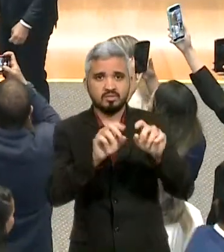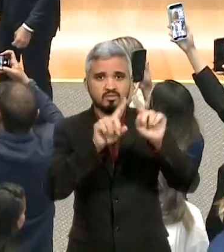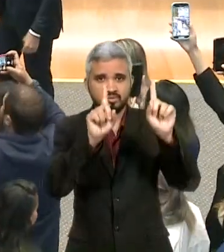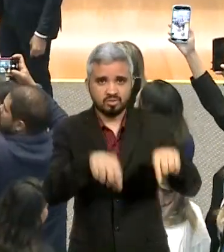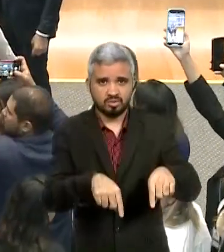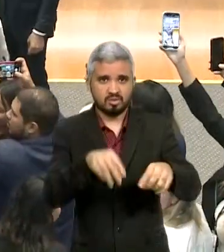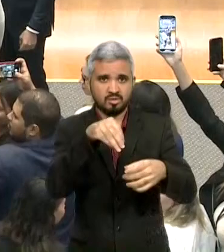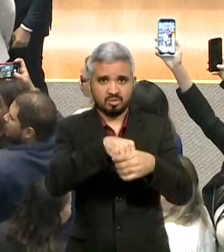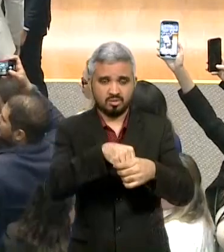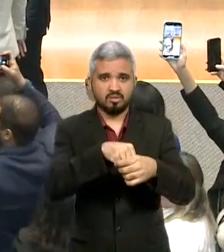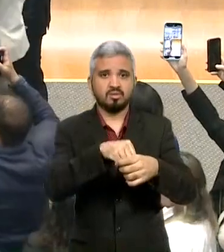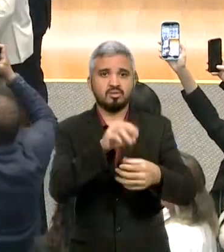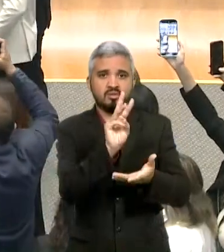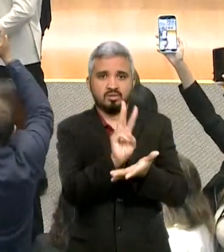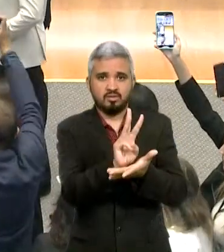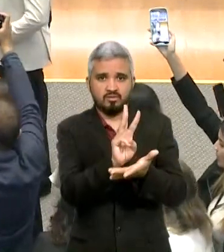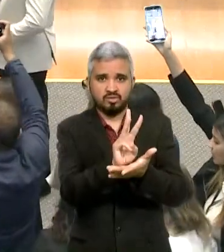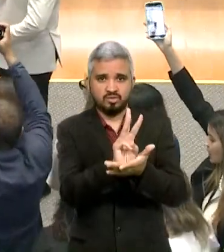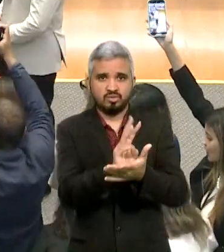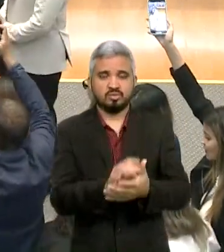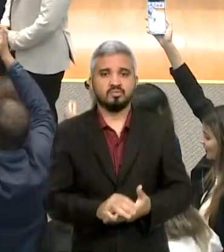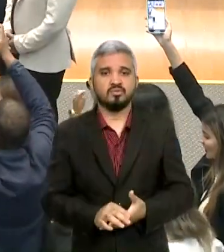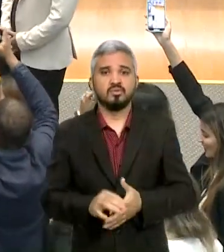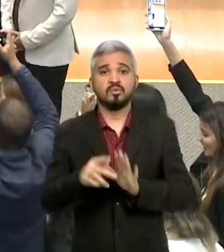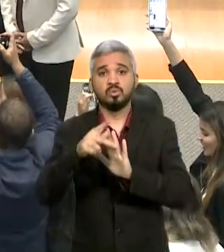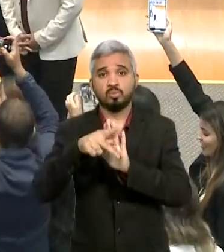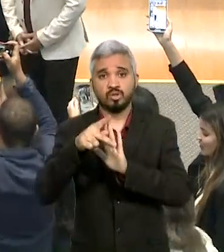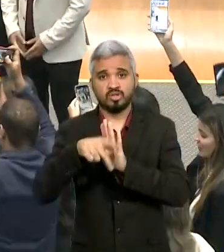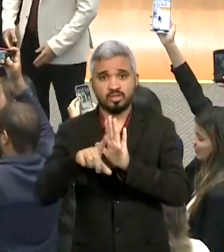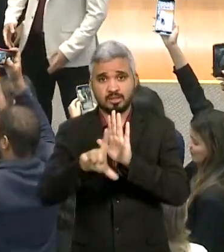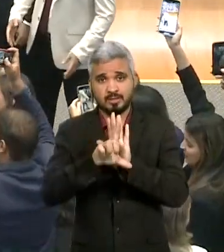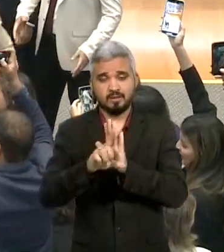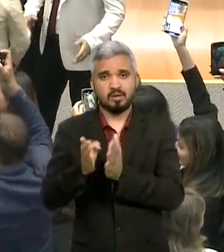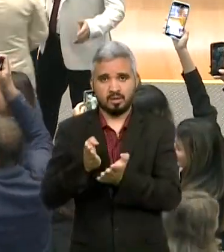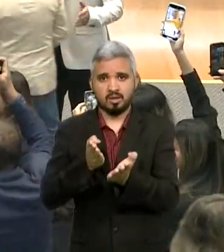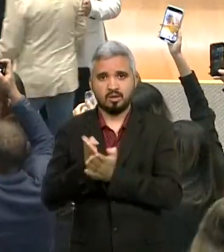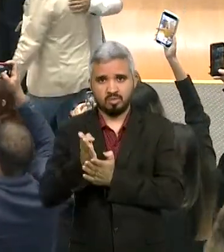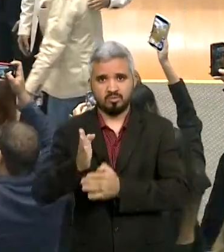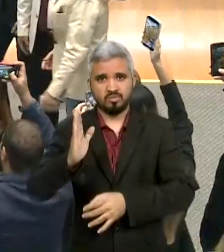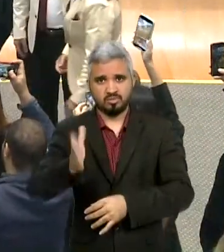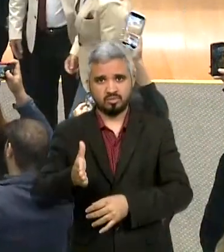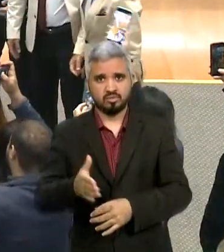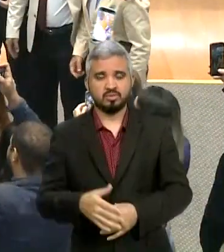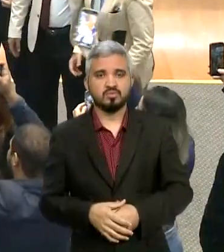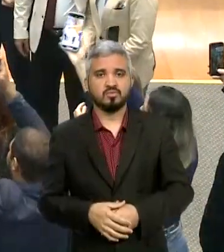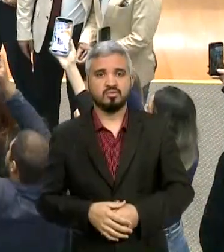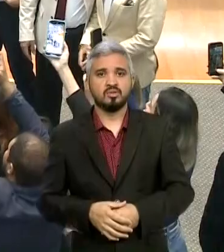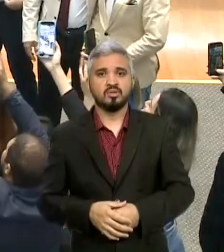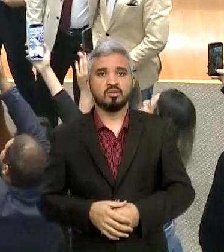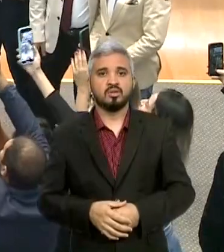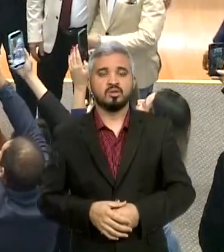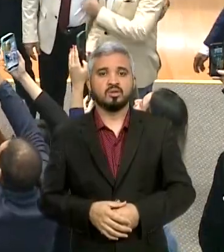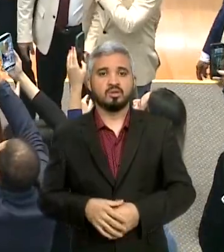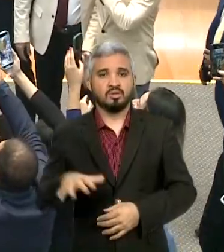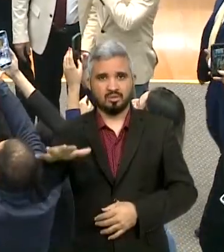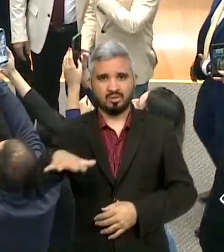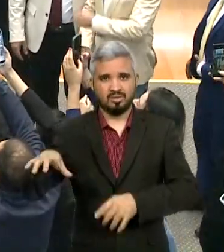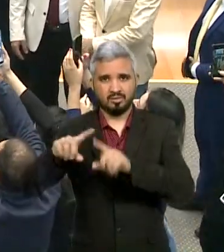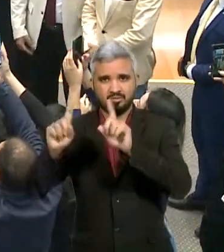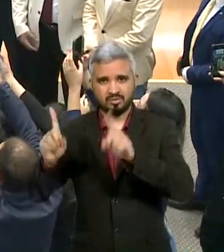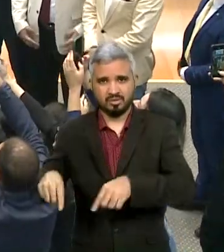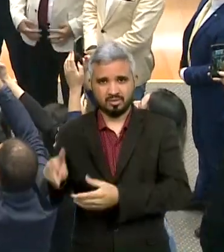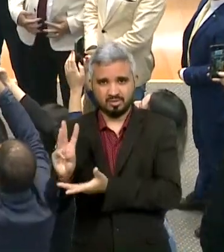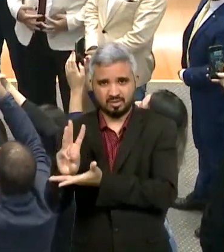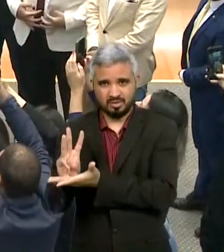Pública do Estado. Foi um projeto de lei aprovado por unanimidade aqui na Casa. Os defensores públicos do Estado que compõem a